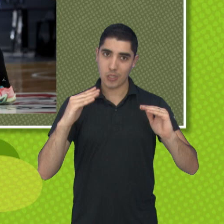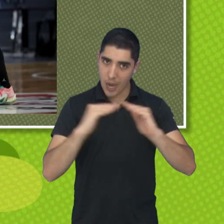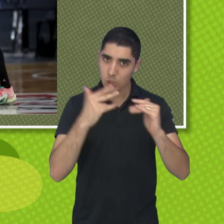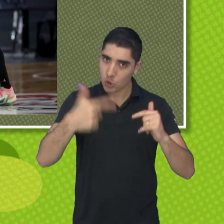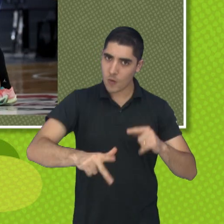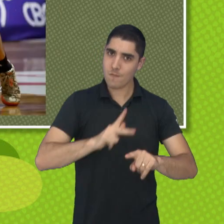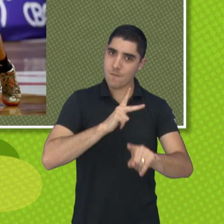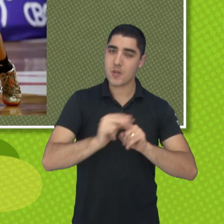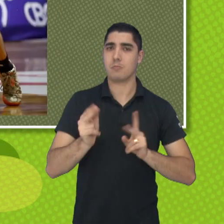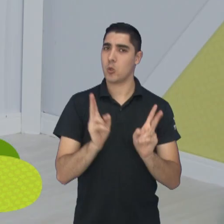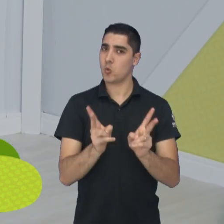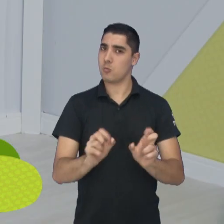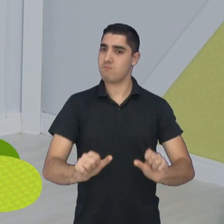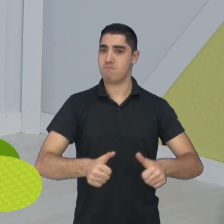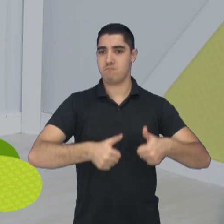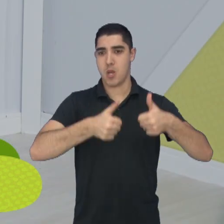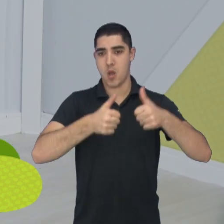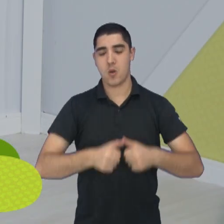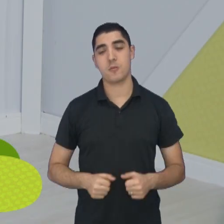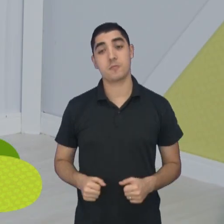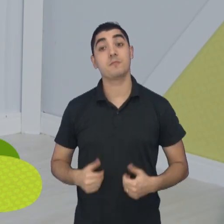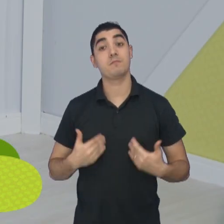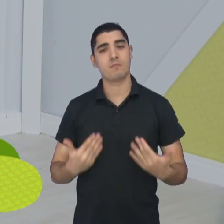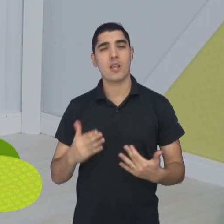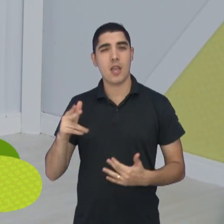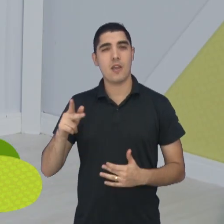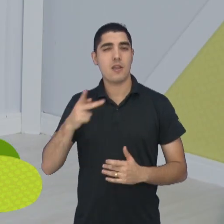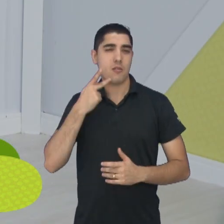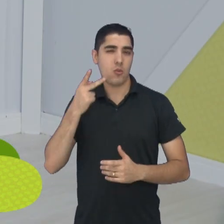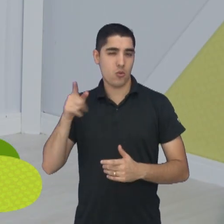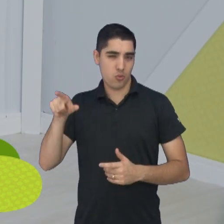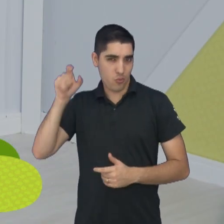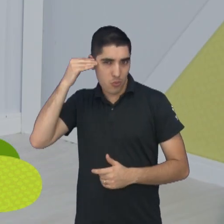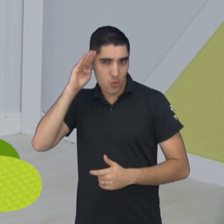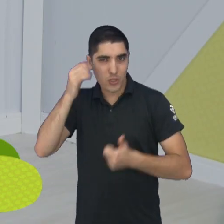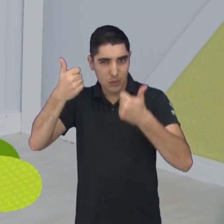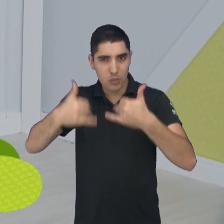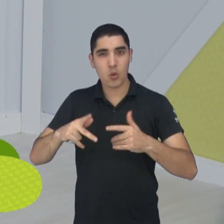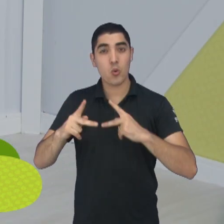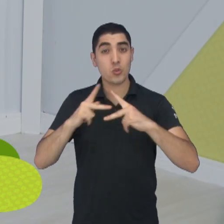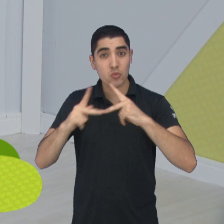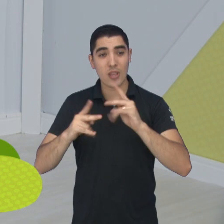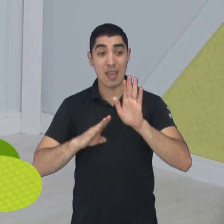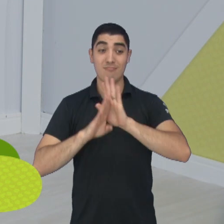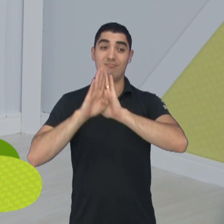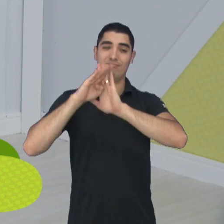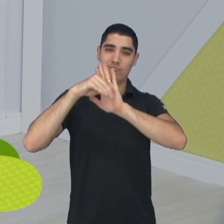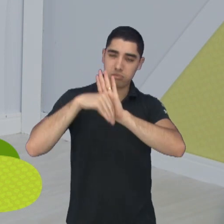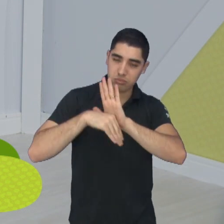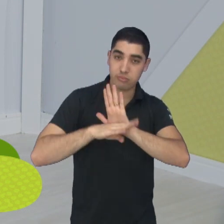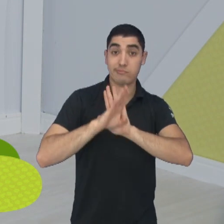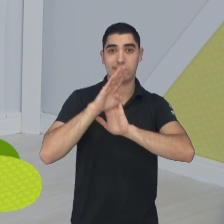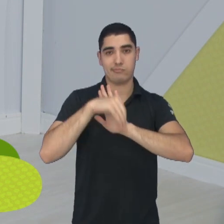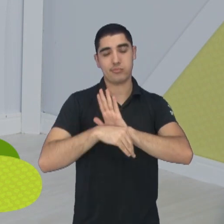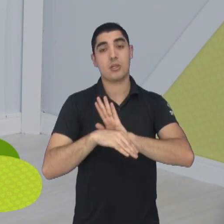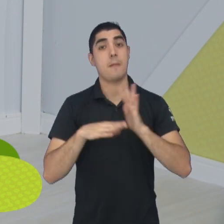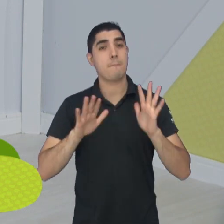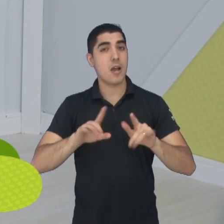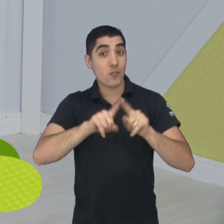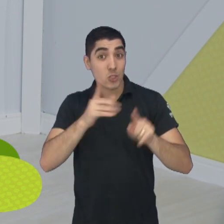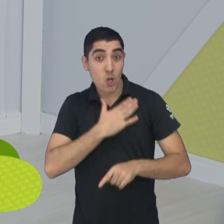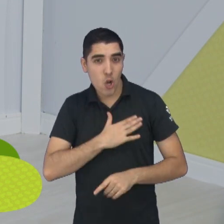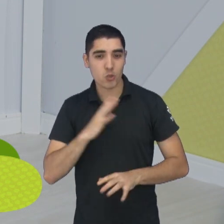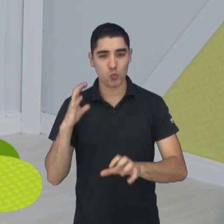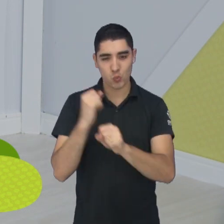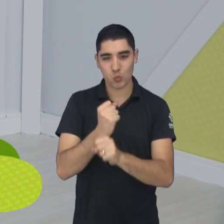segunda perna do campeonato. Brunão falou desse altos e baixos aí do São José. Antes de eu falar dos altos e baixos, rapidinho, para quem gosta de basquete, gosta